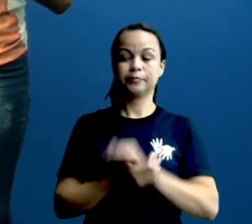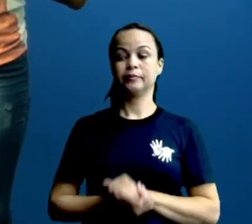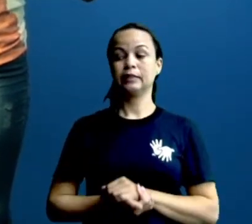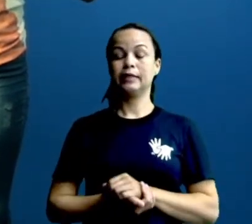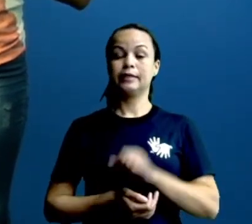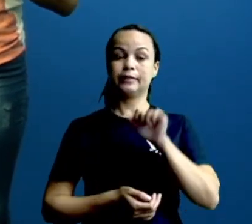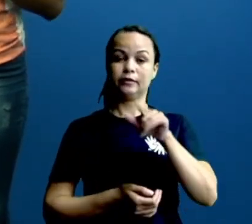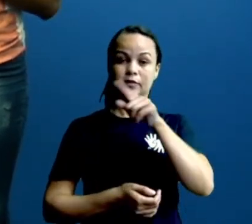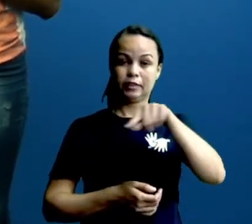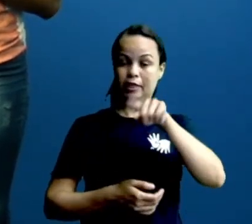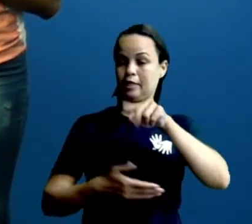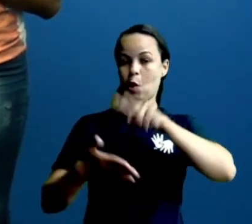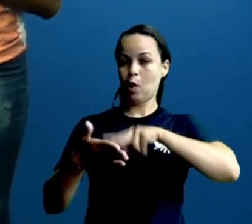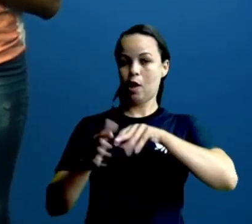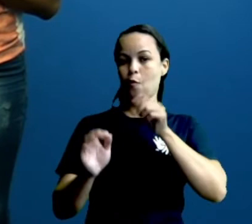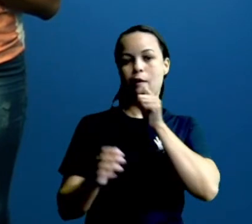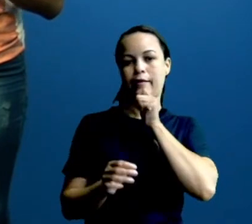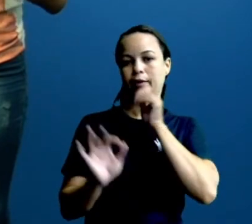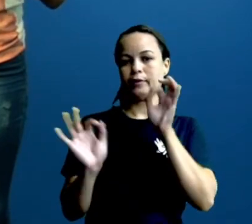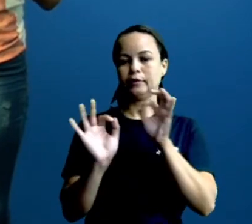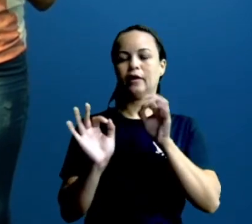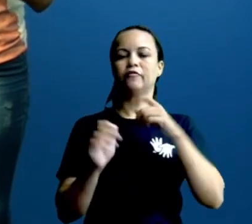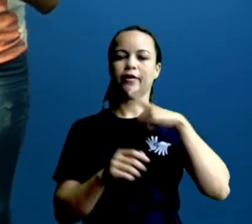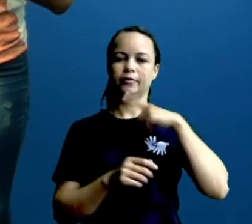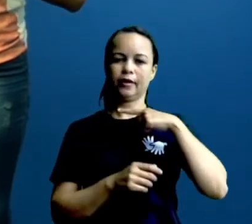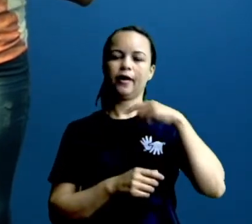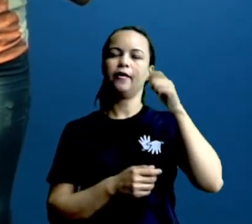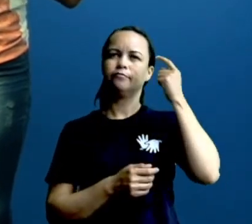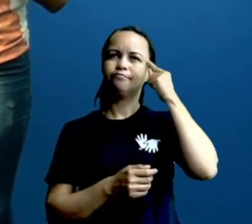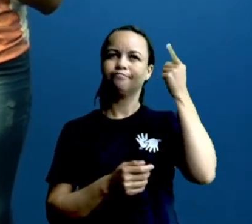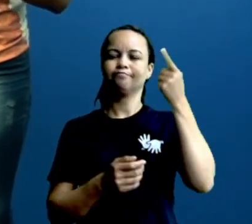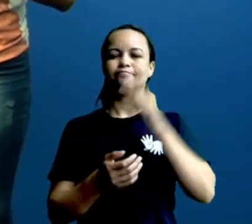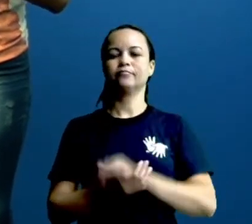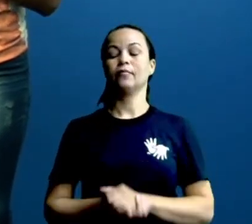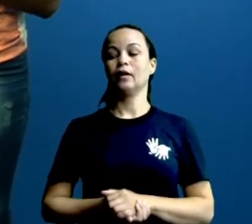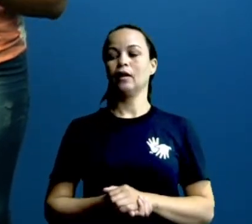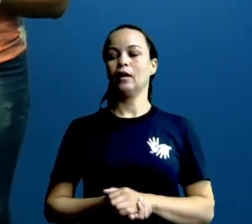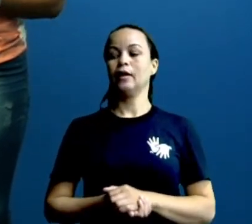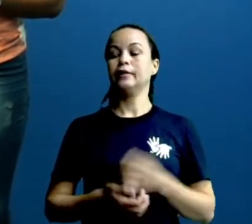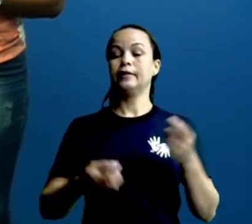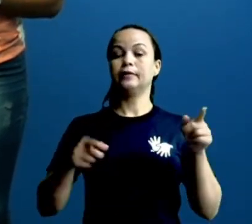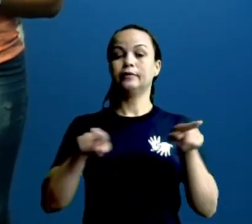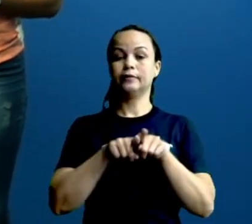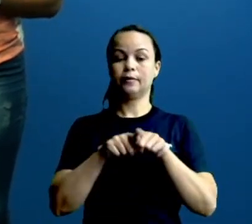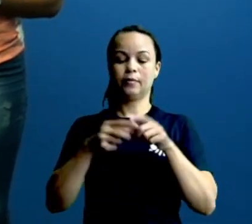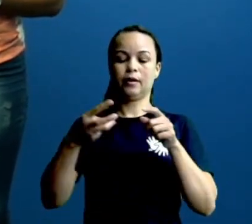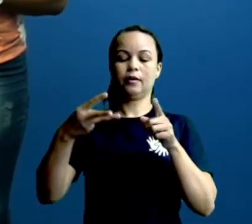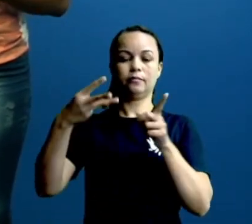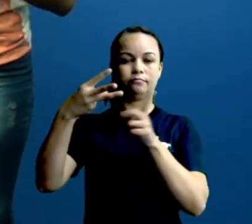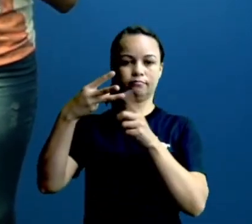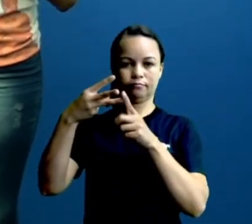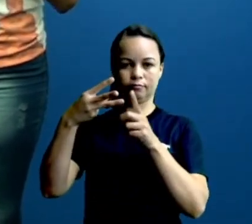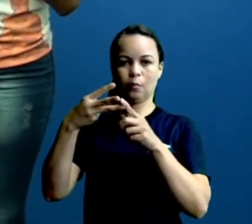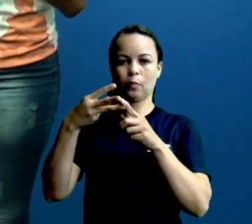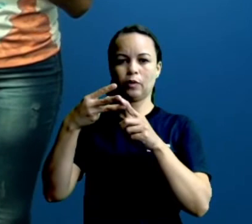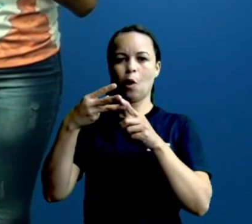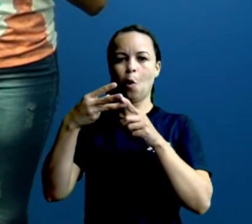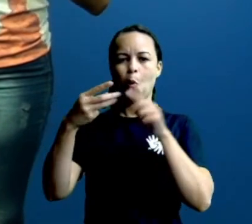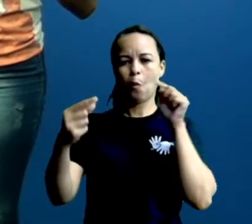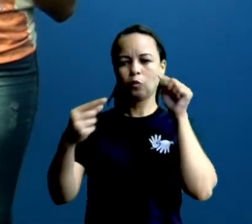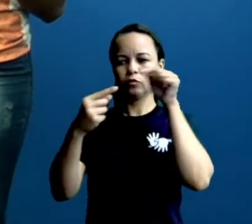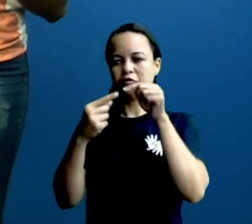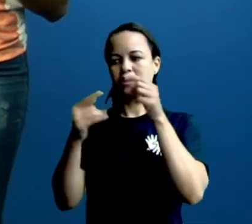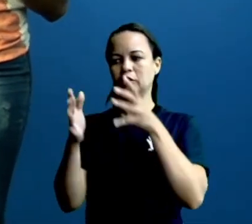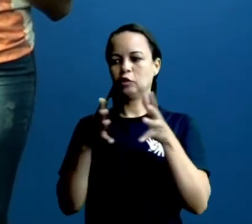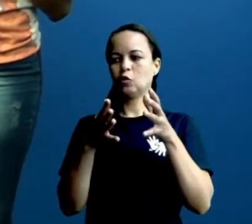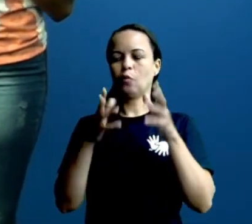não leu ainda, vai ter essa noção. E também o ponto de vista sobre o assunto. Então, ali,